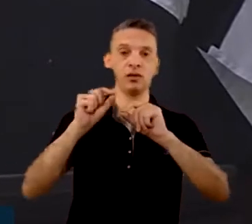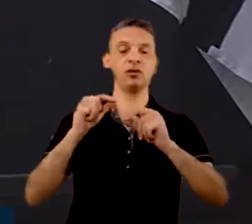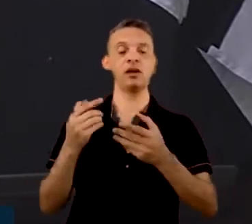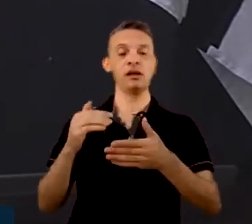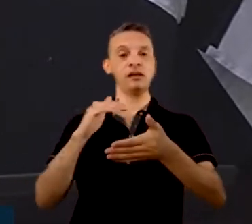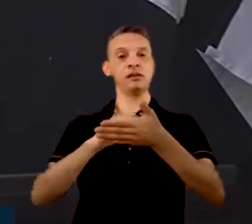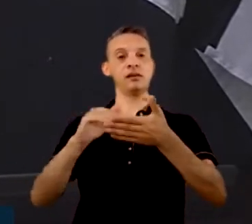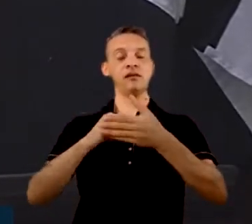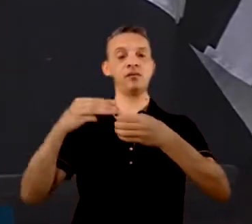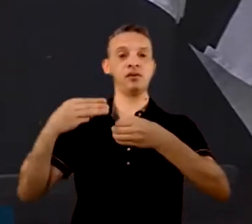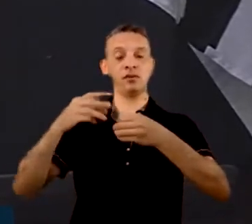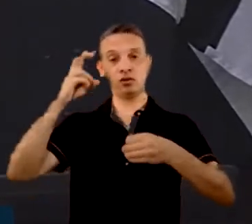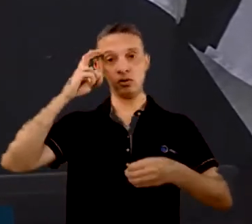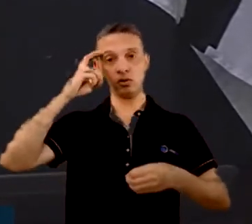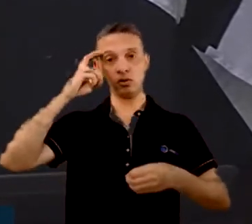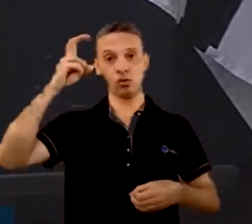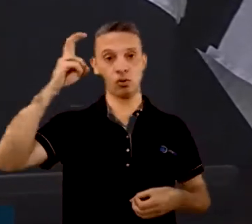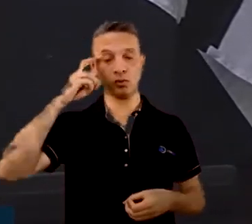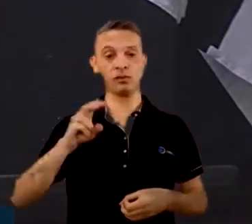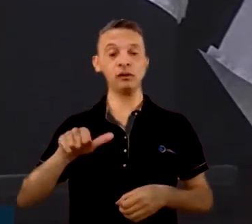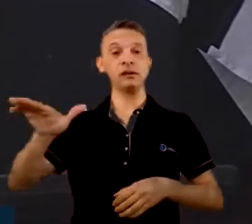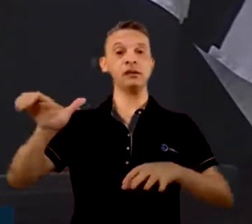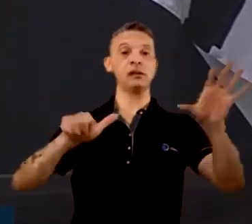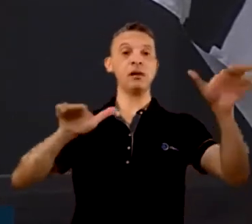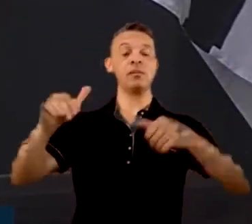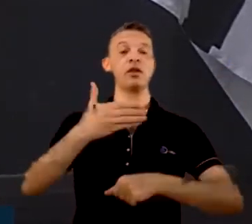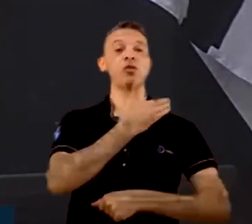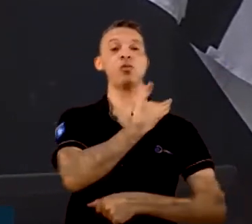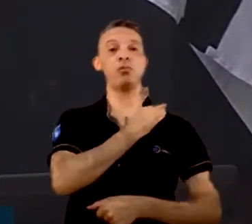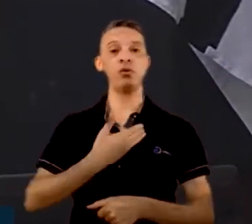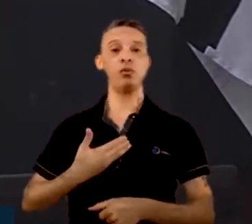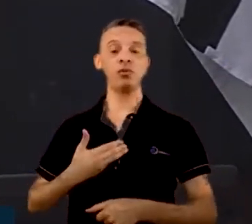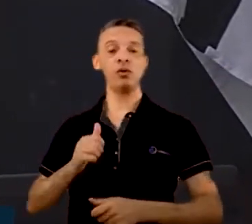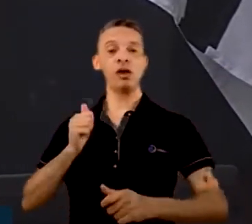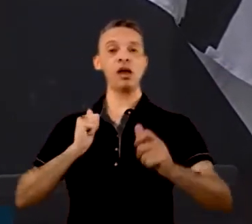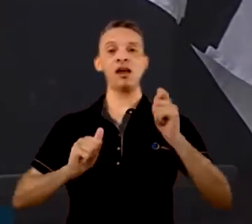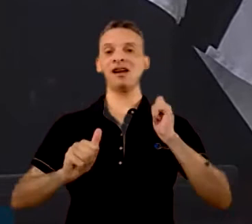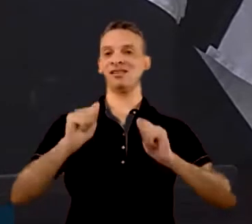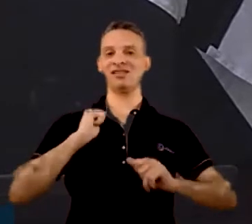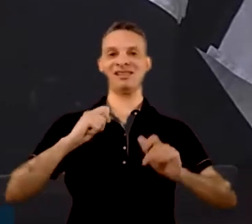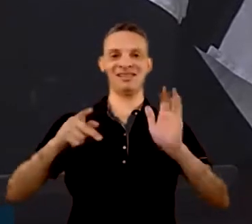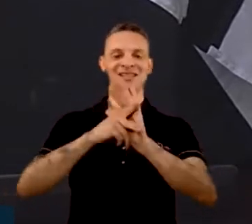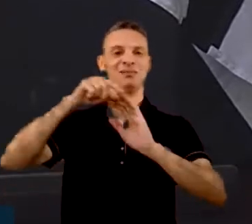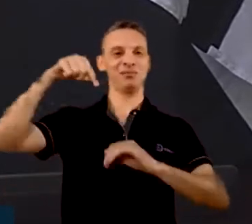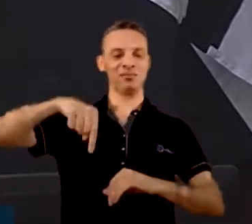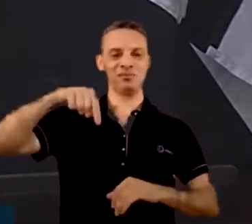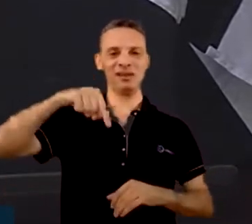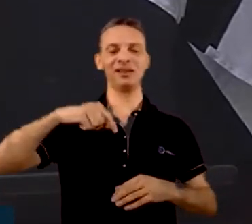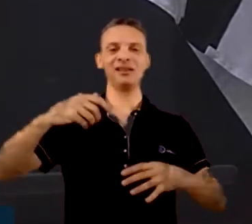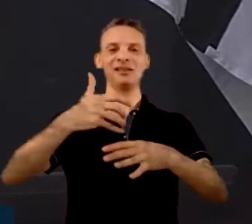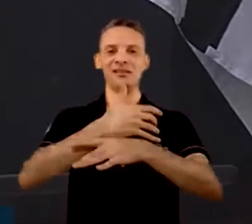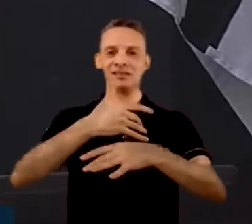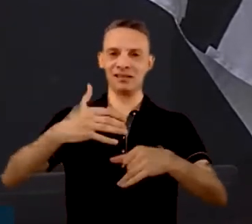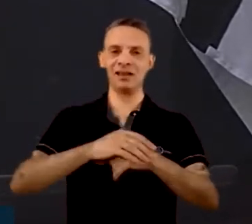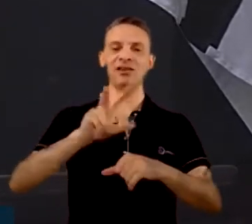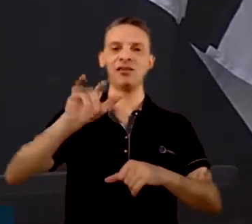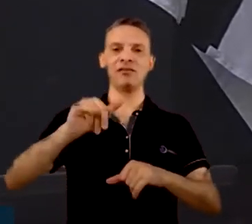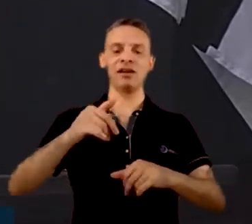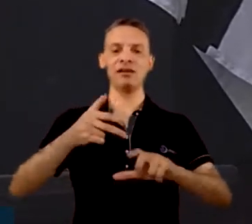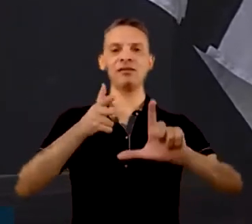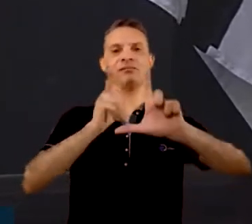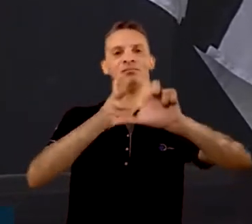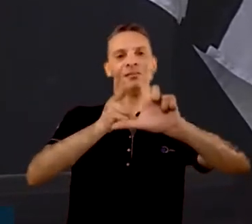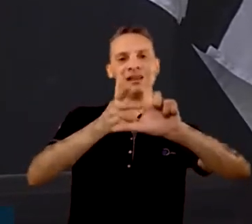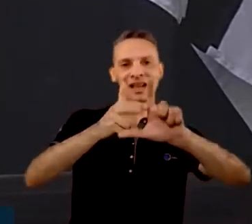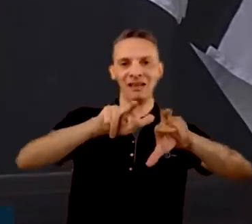Cultura, o chamamento público para os artistas da nossa cidade, que vão se apresentar aí através de lives. A princípio